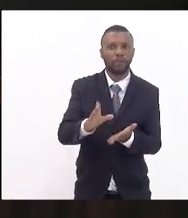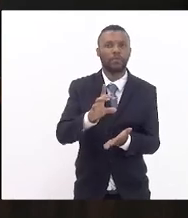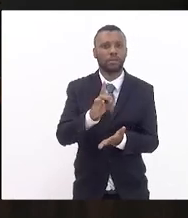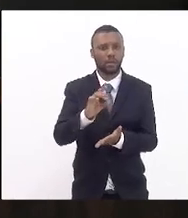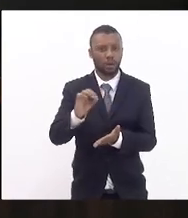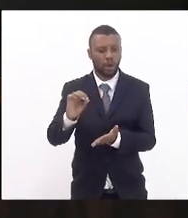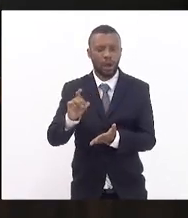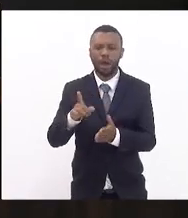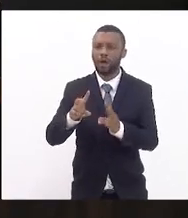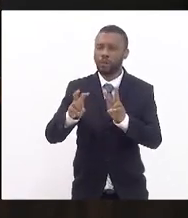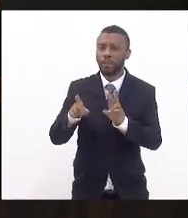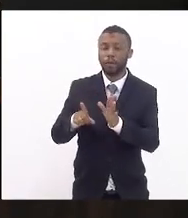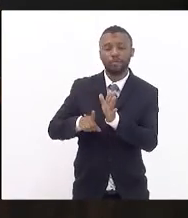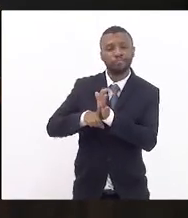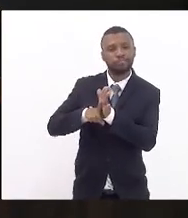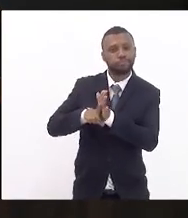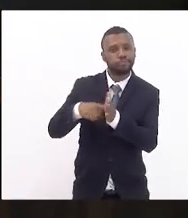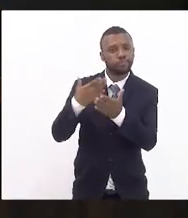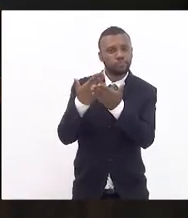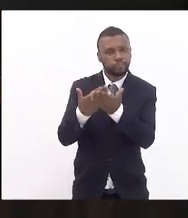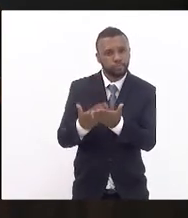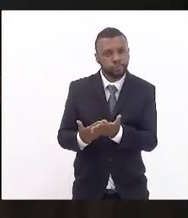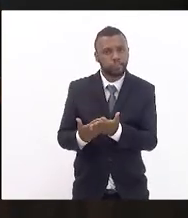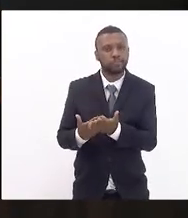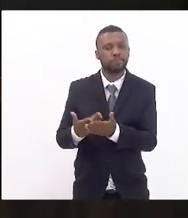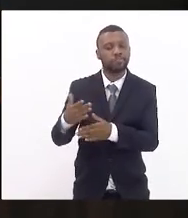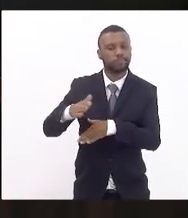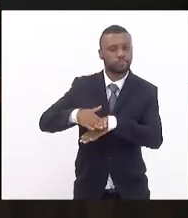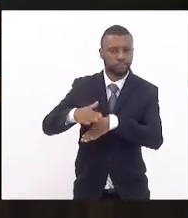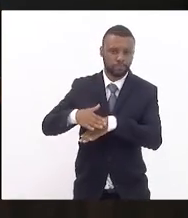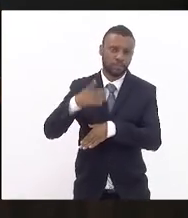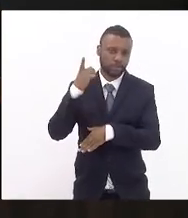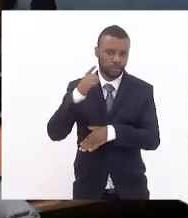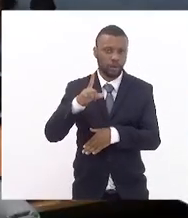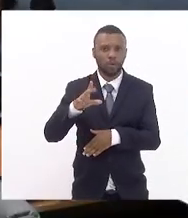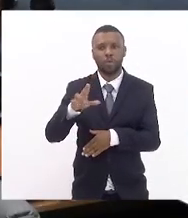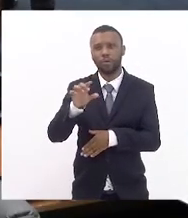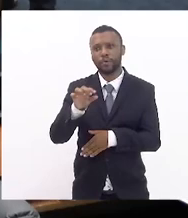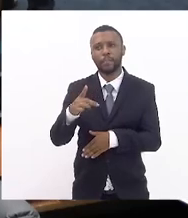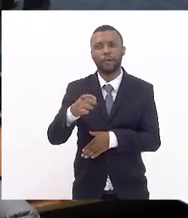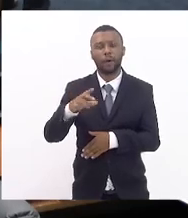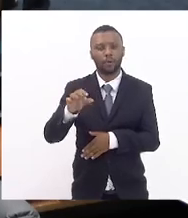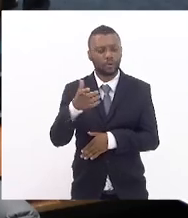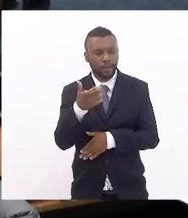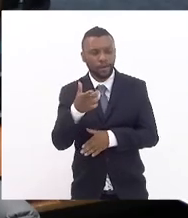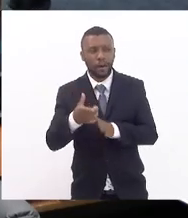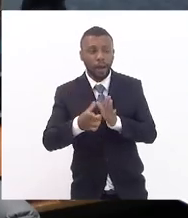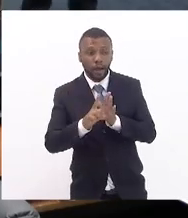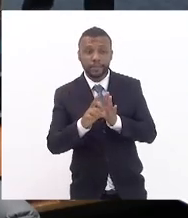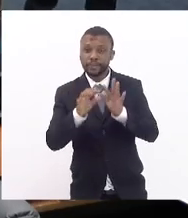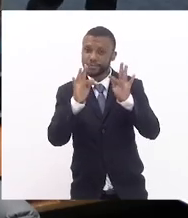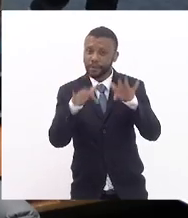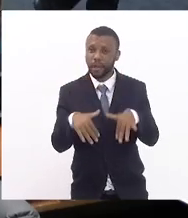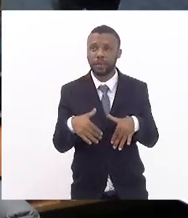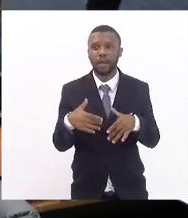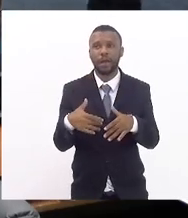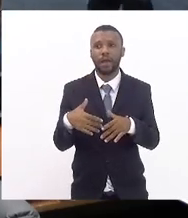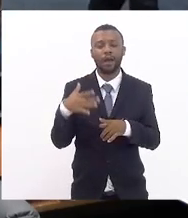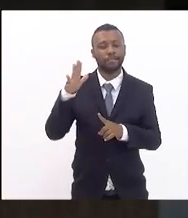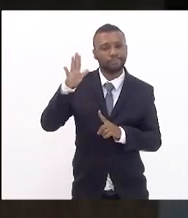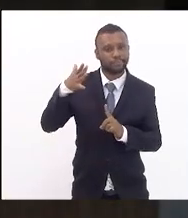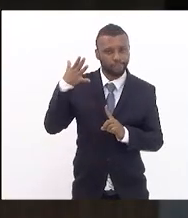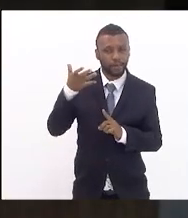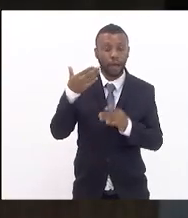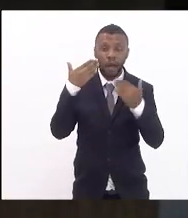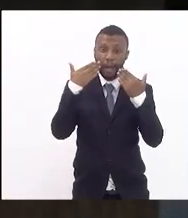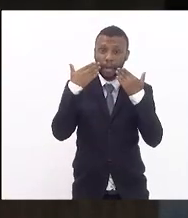do estudo, do levantamento feito pelo deputado Luiz Paulo. Presidente, eu queria fazer aqui, antes de encerrar aqui a ordem do dia, um agradecimento